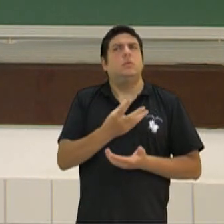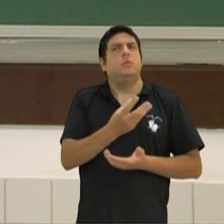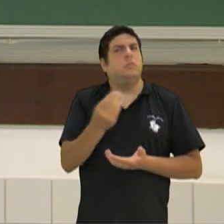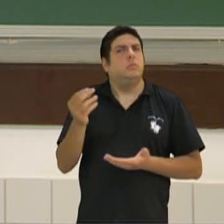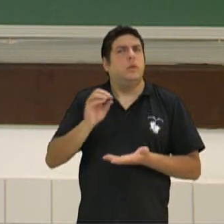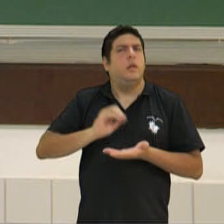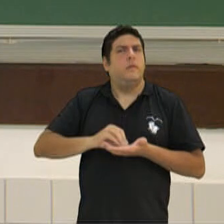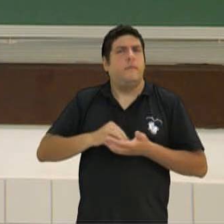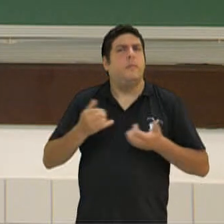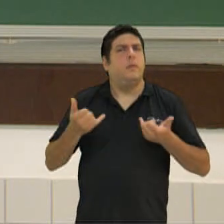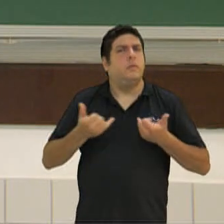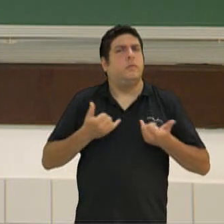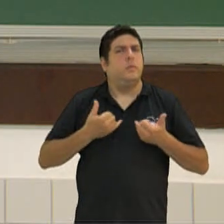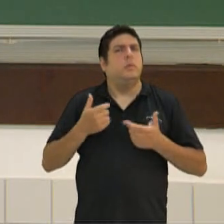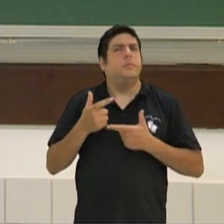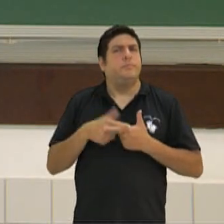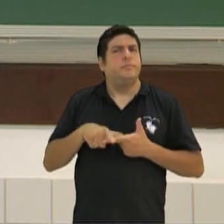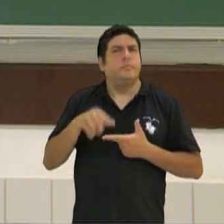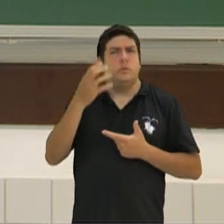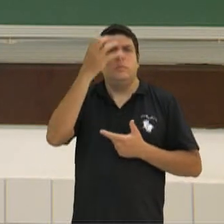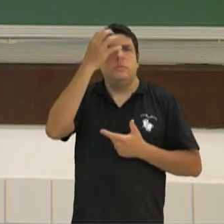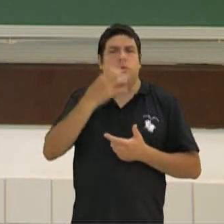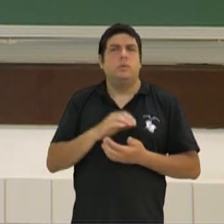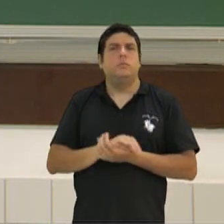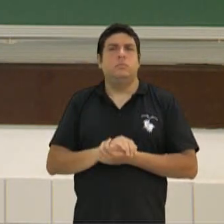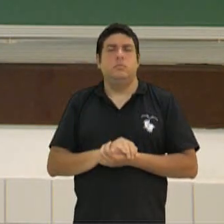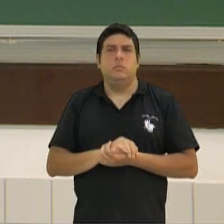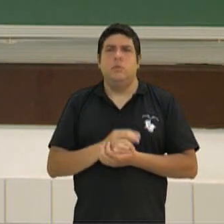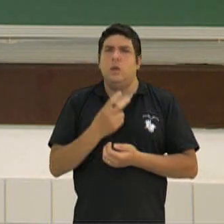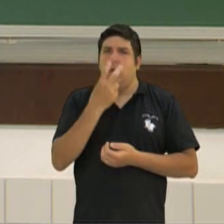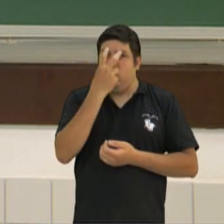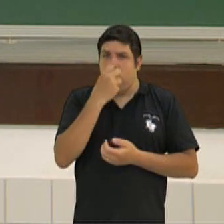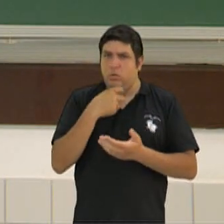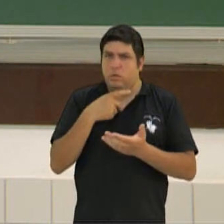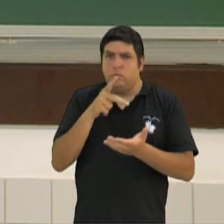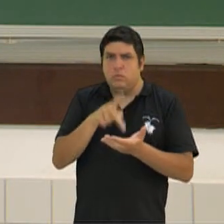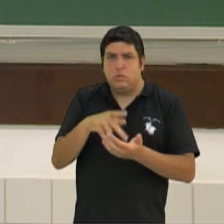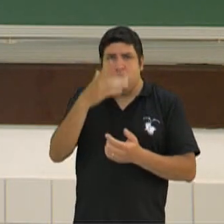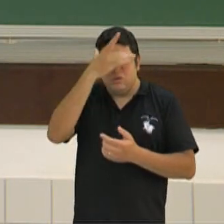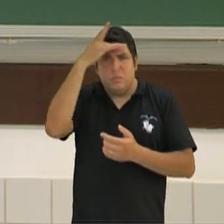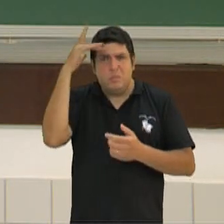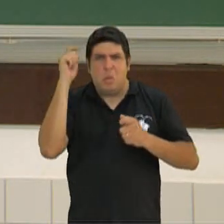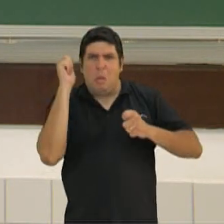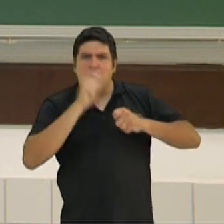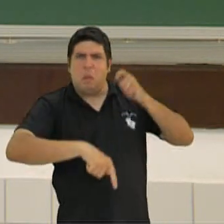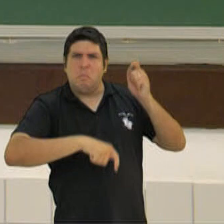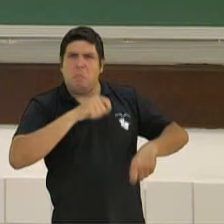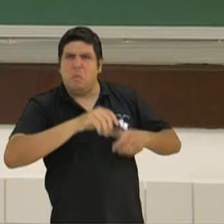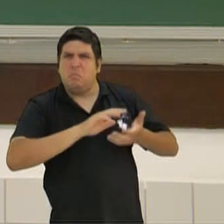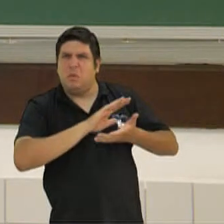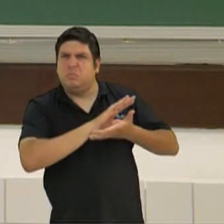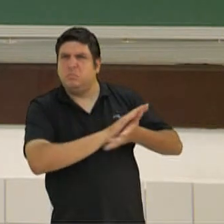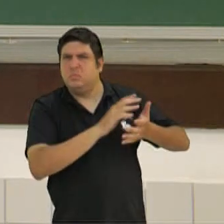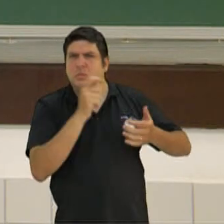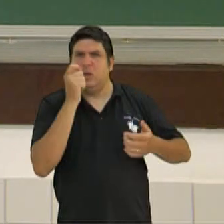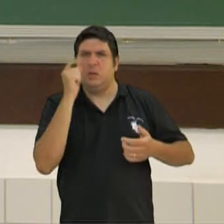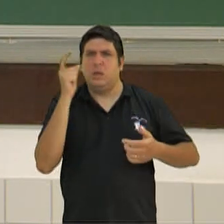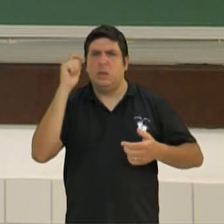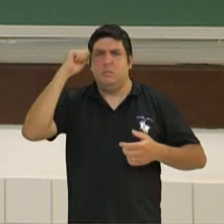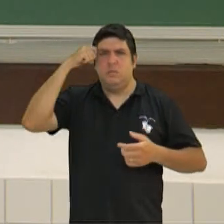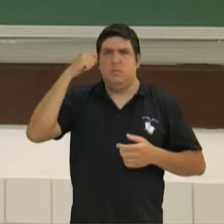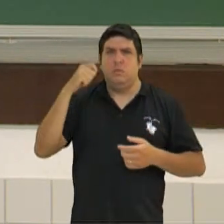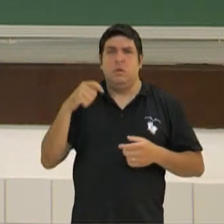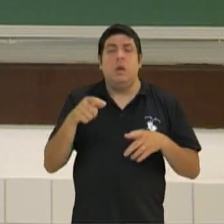vida. Eu já vi situações de maltratarem esses animais, de não adotarem, por exemplo, em